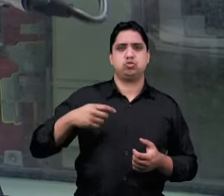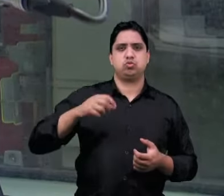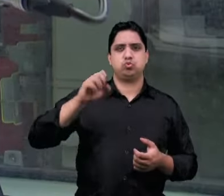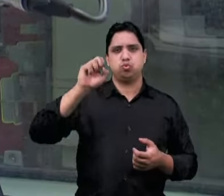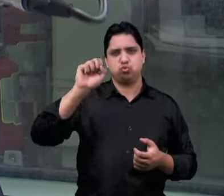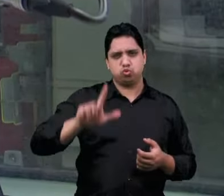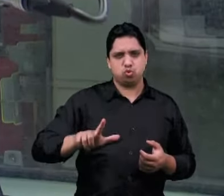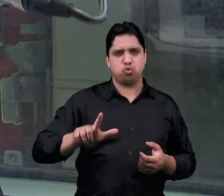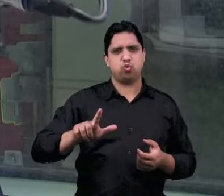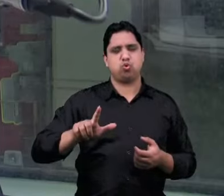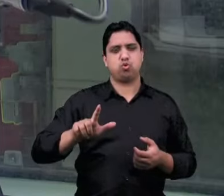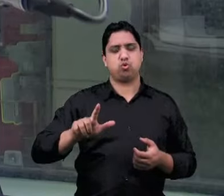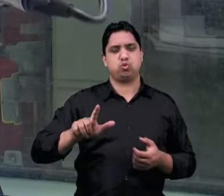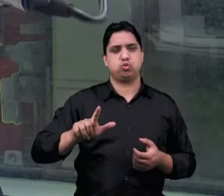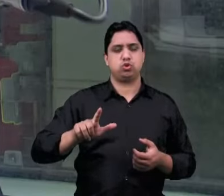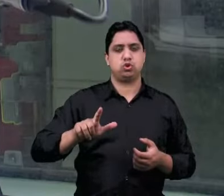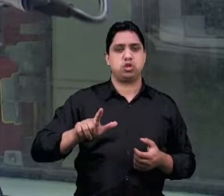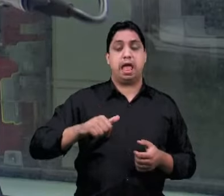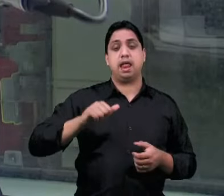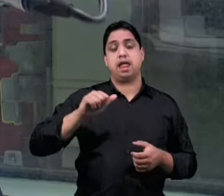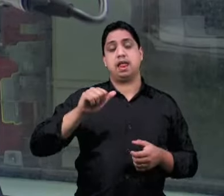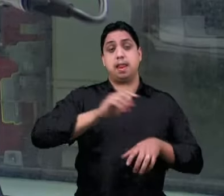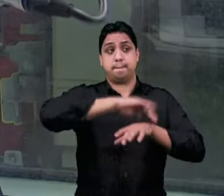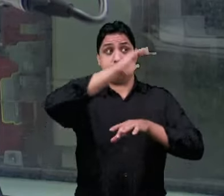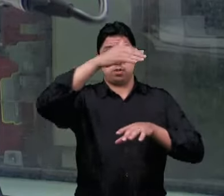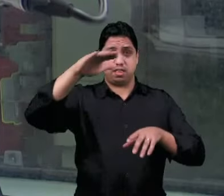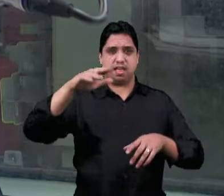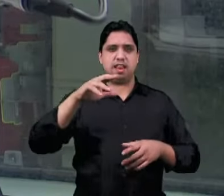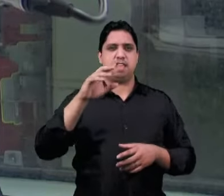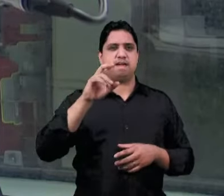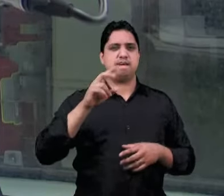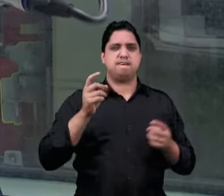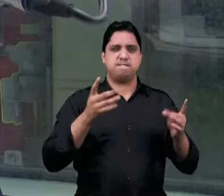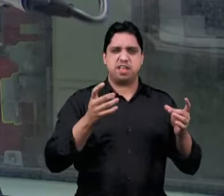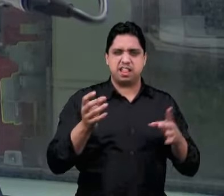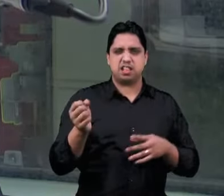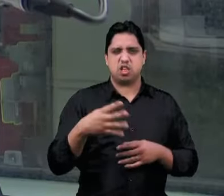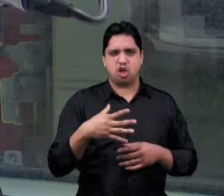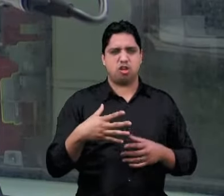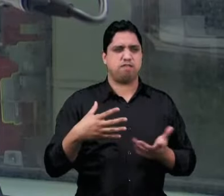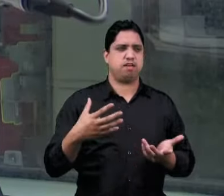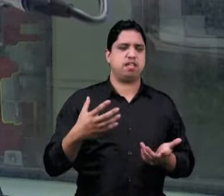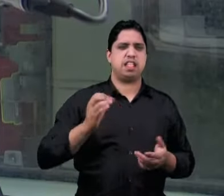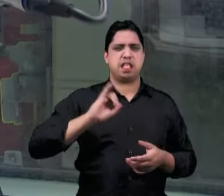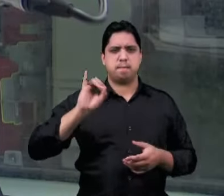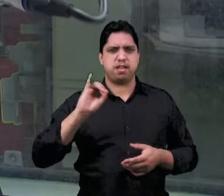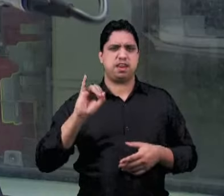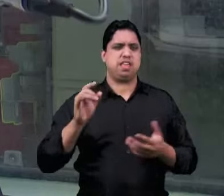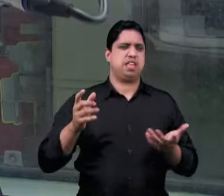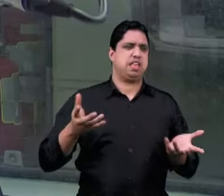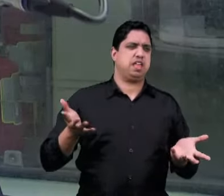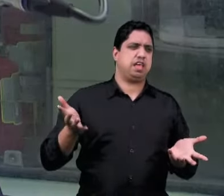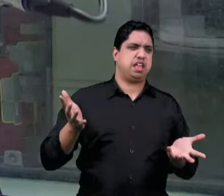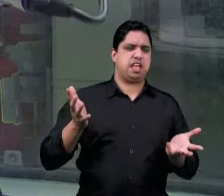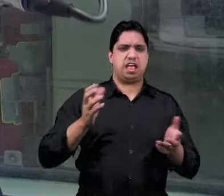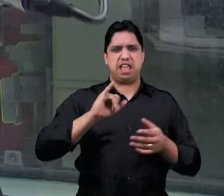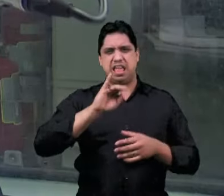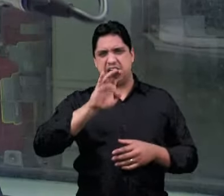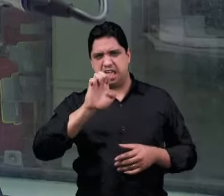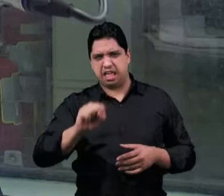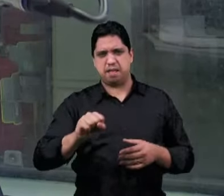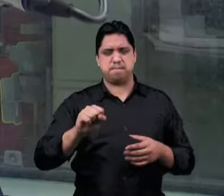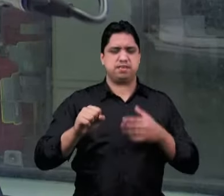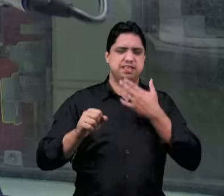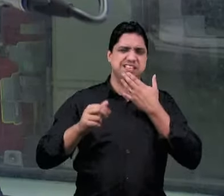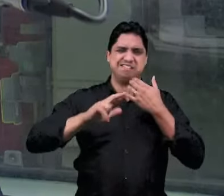naquela área ali de Venda Nova para cima ali também, Cocarau, Itaparica, Novo México, Ibis e várias